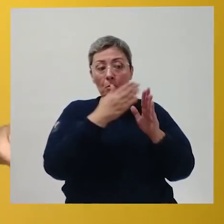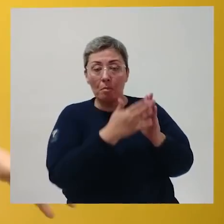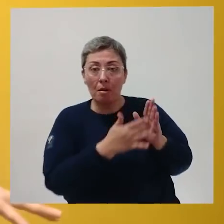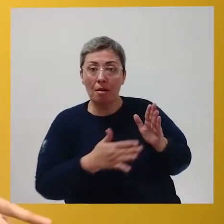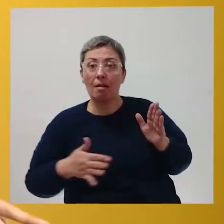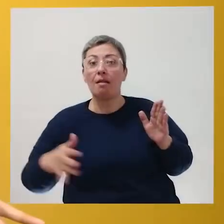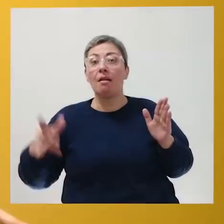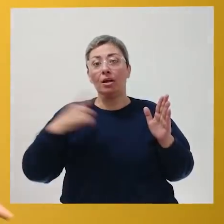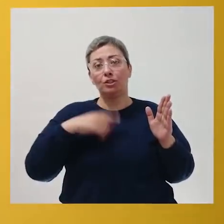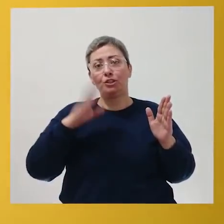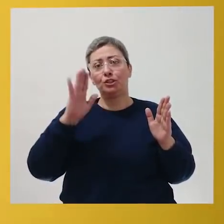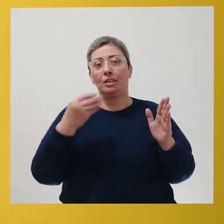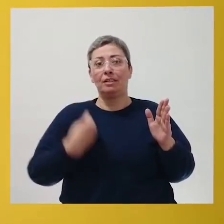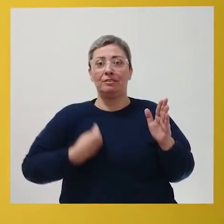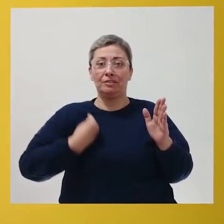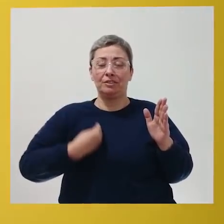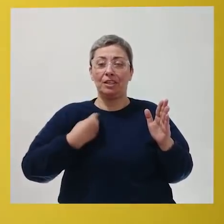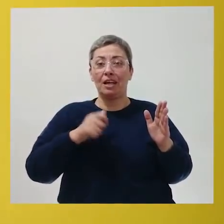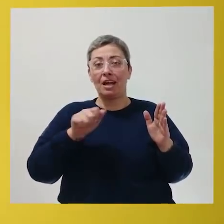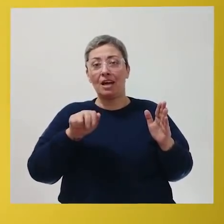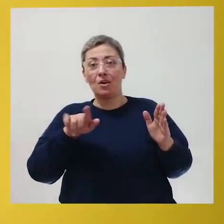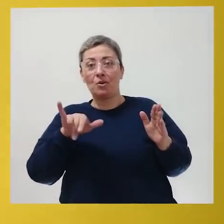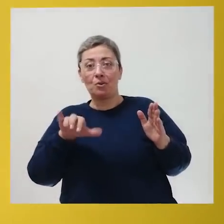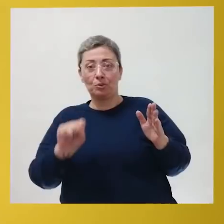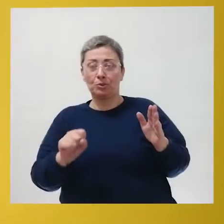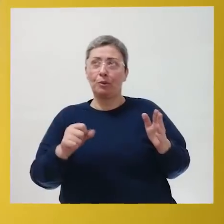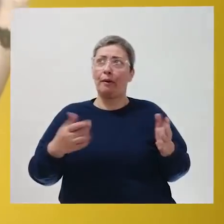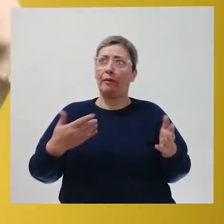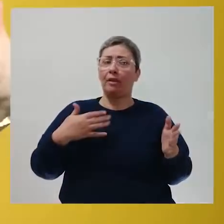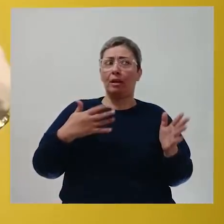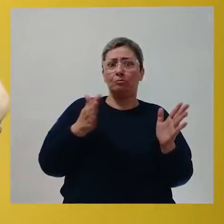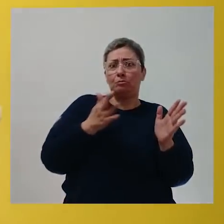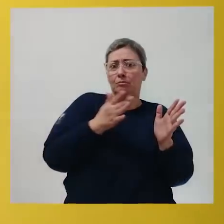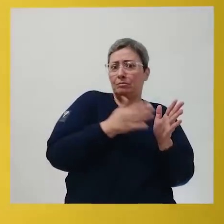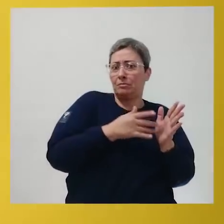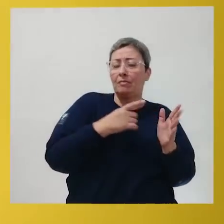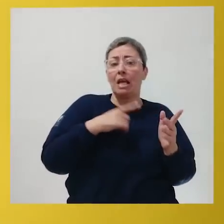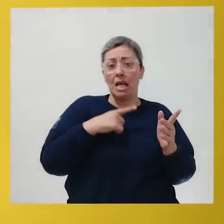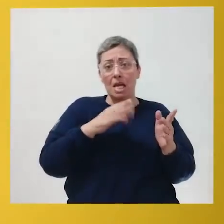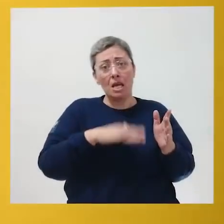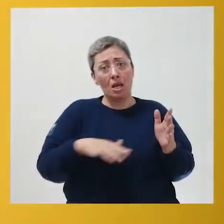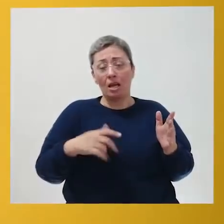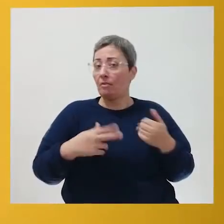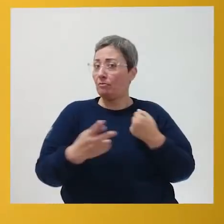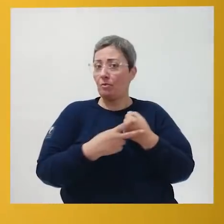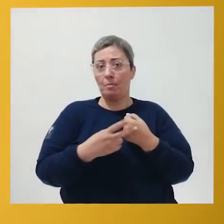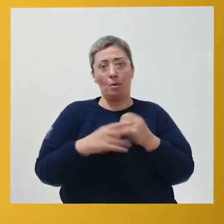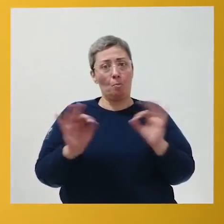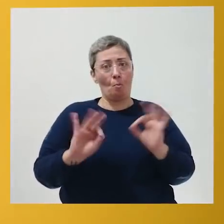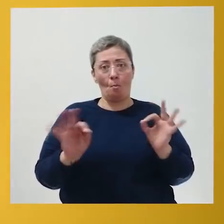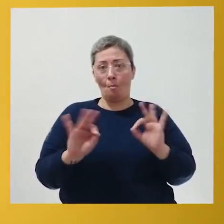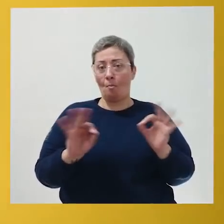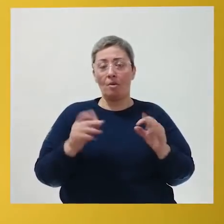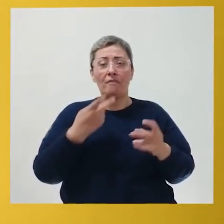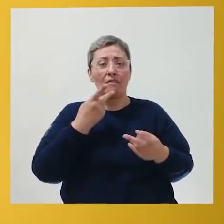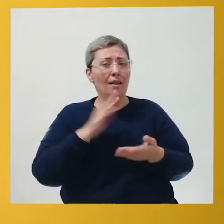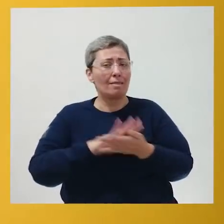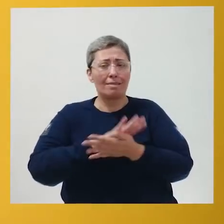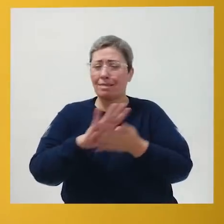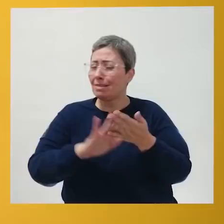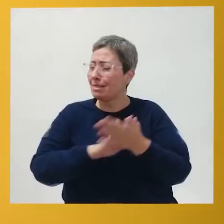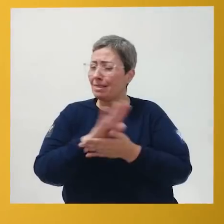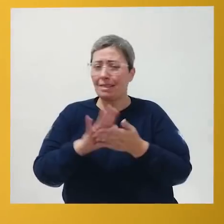por todo esse processo. O Augusto, né, até há pouco tempo, ele era uma criança não verbal. Ele não